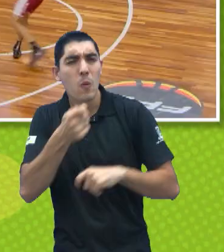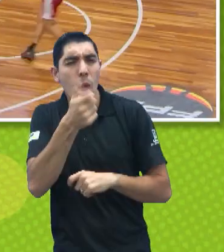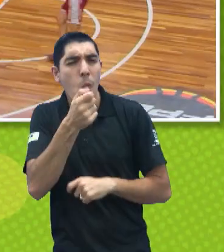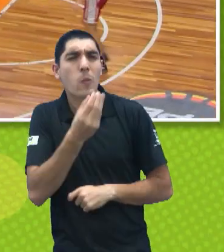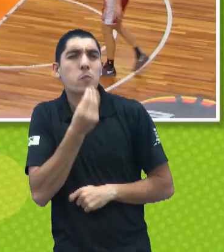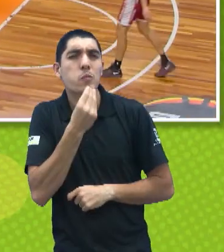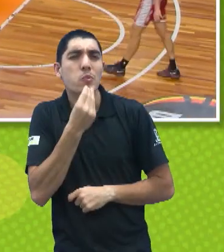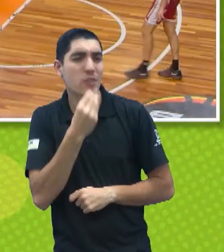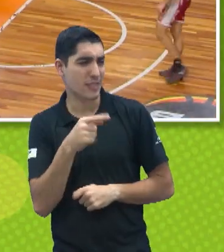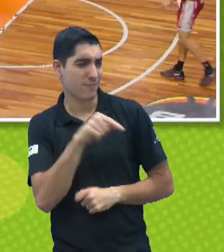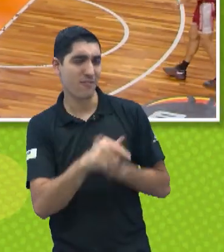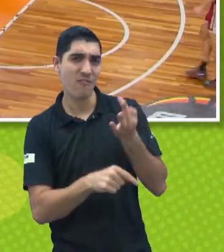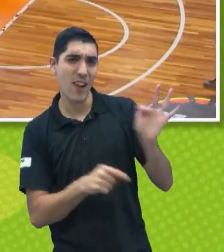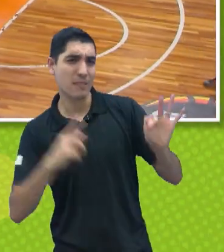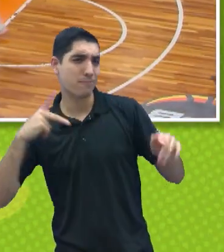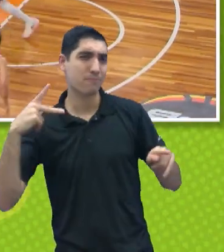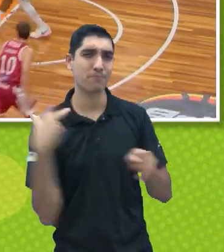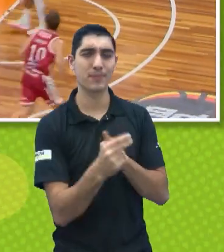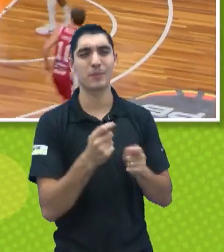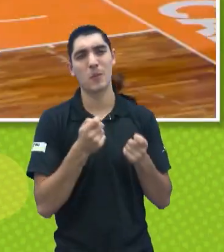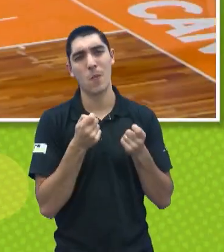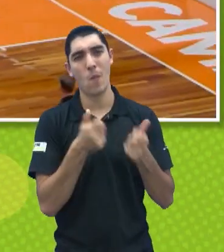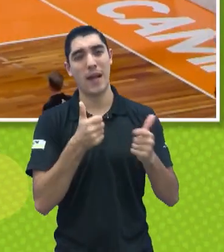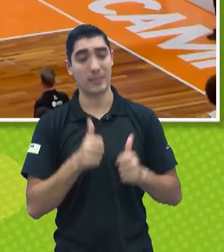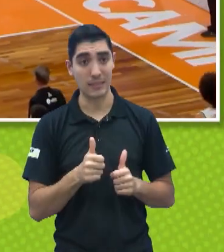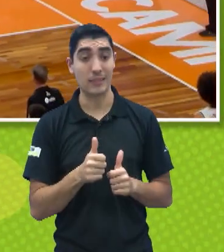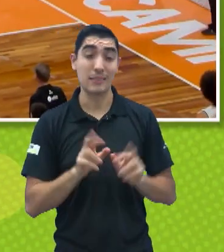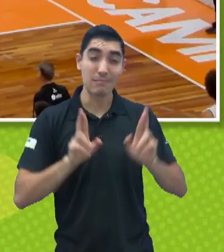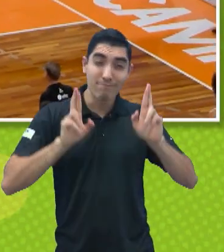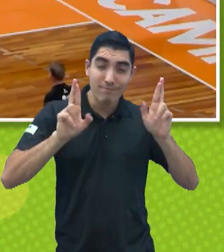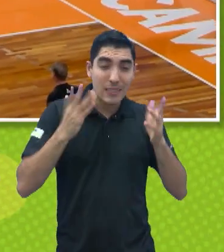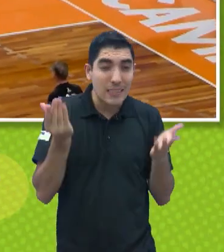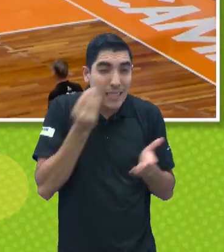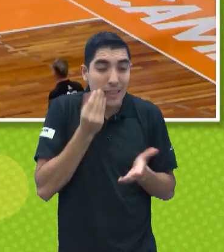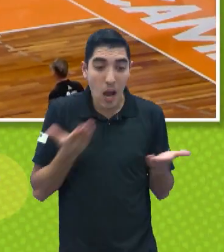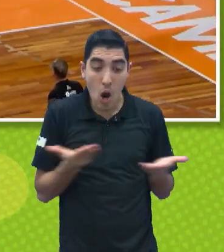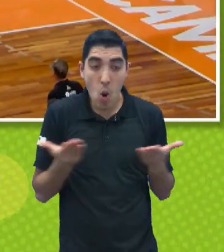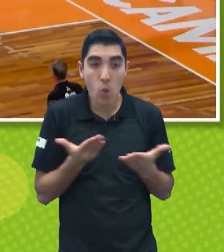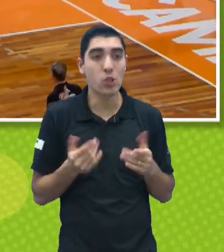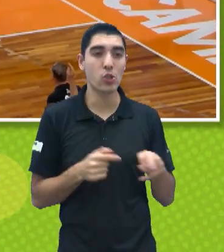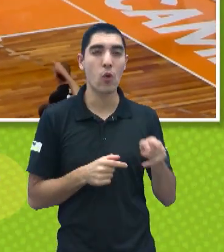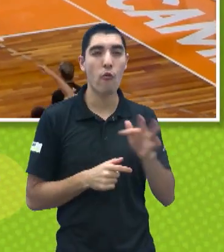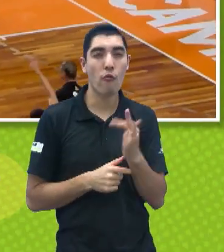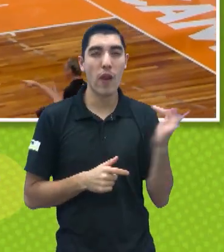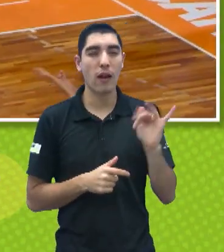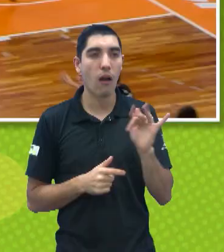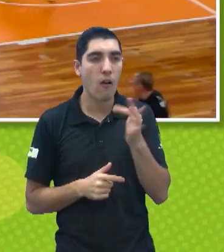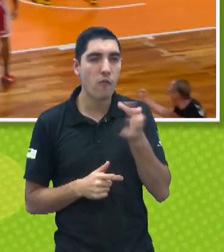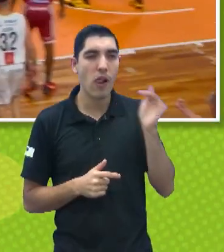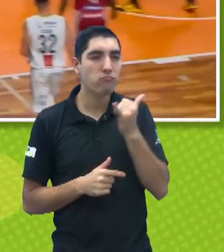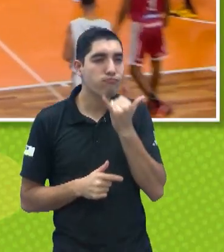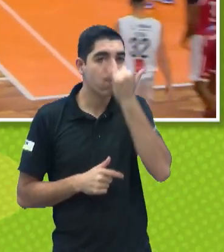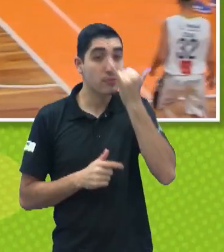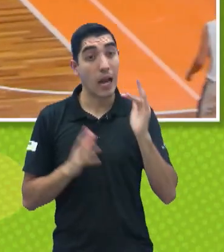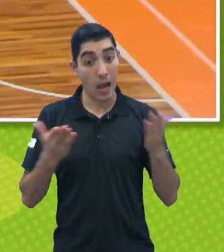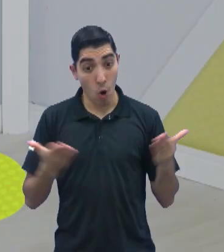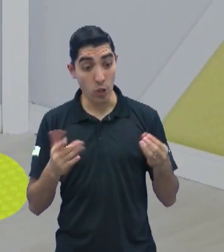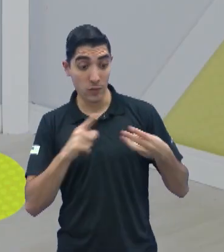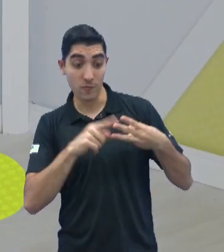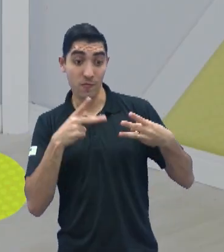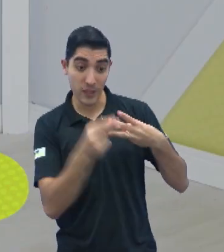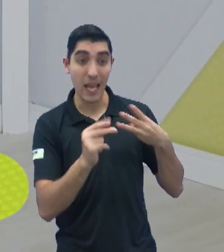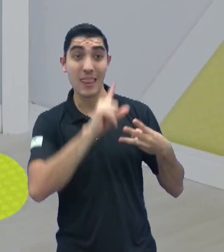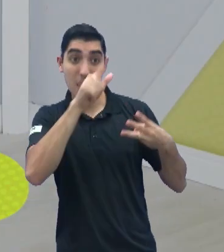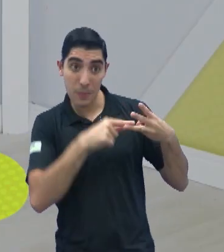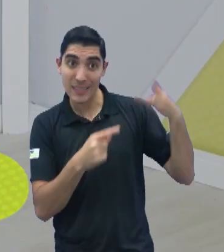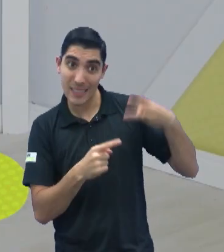tentar manter o mesmo nível de atuação, contar com uma noite que não seja tão boa de Franca, mas dá para tentar ganhar esse jogo para forçar o terceiro ali. A questão é que